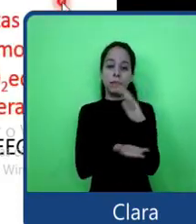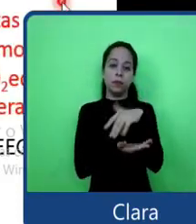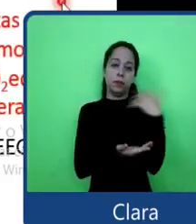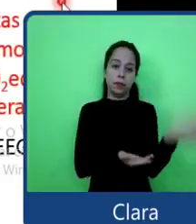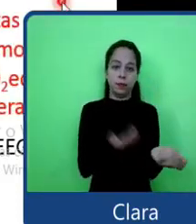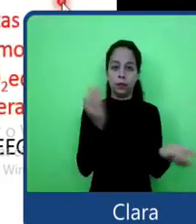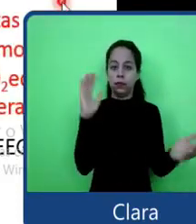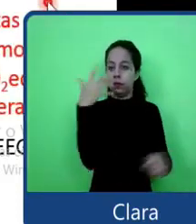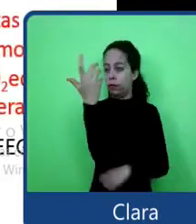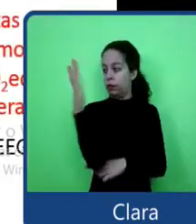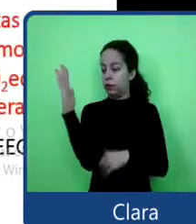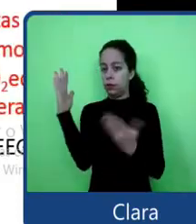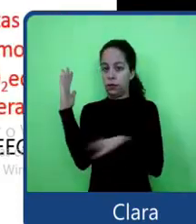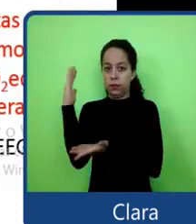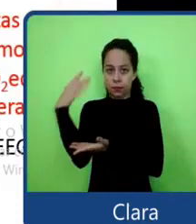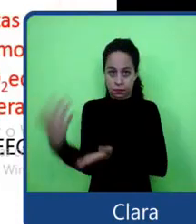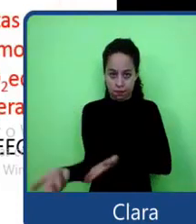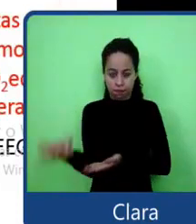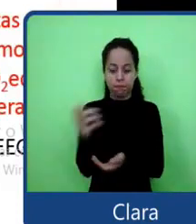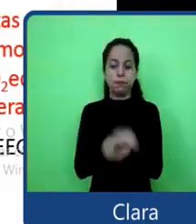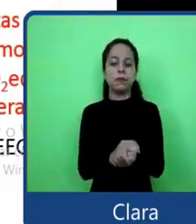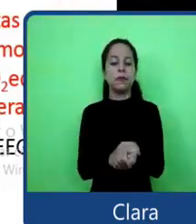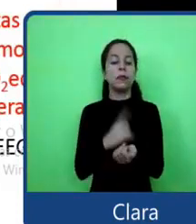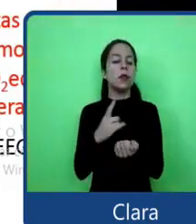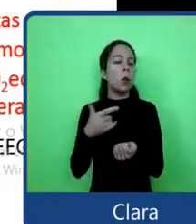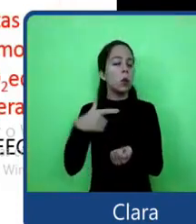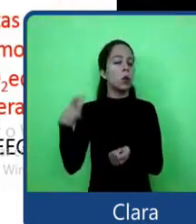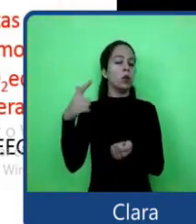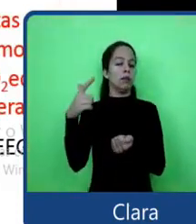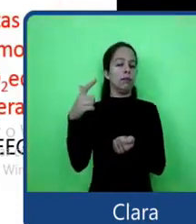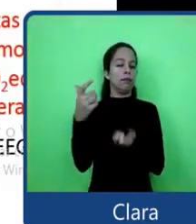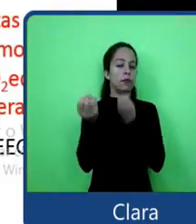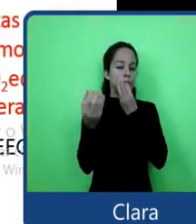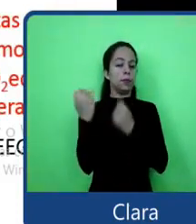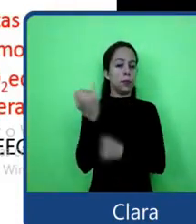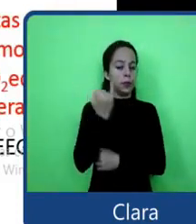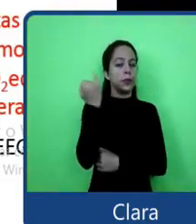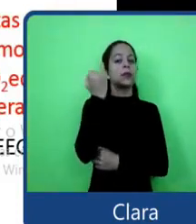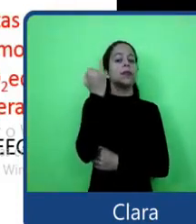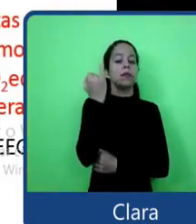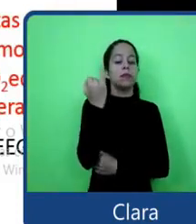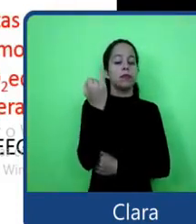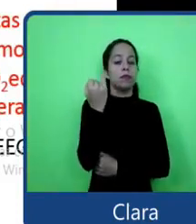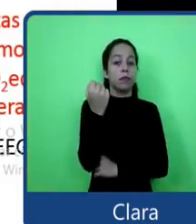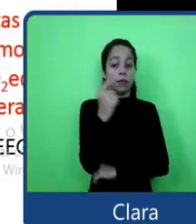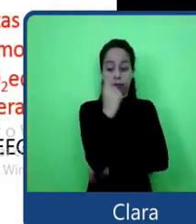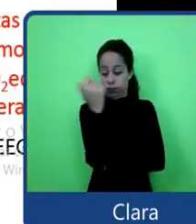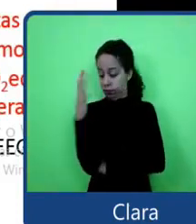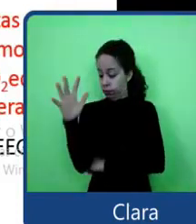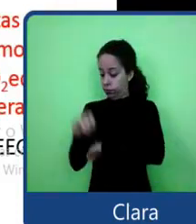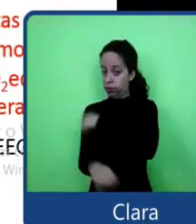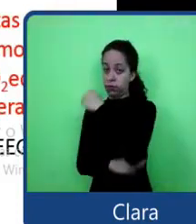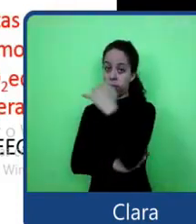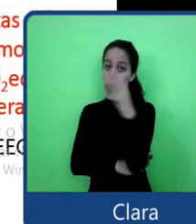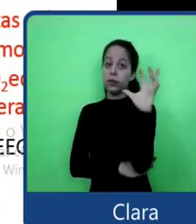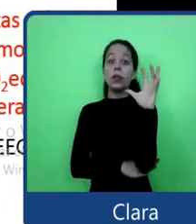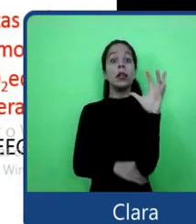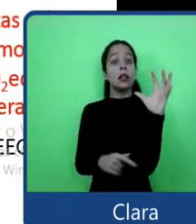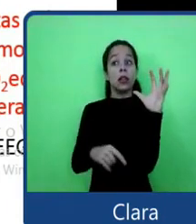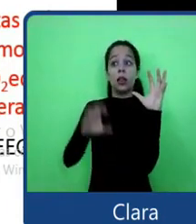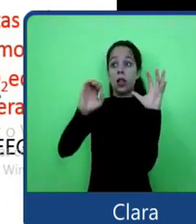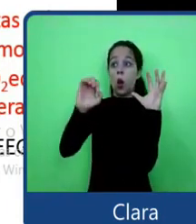Tem um outro aspecto importante, né, que as nossas florestas e áreas manejadas removem uma parte desse CO2 que a gente